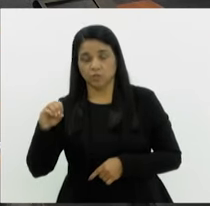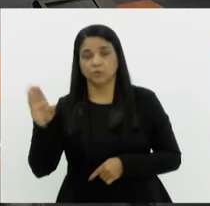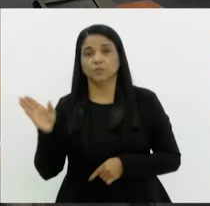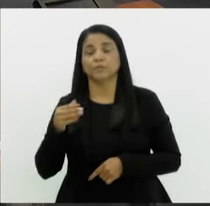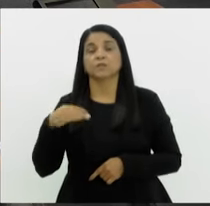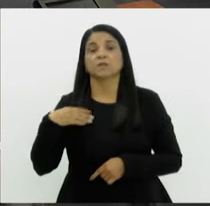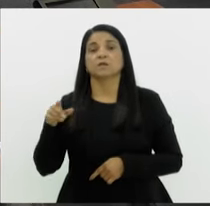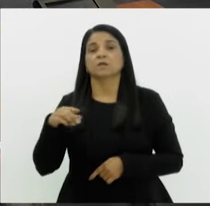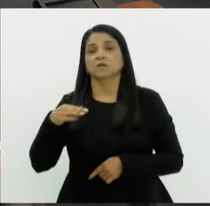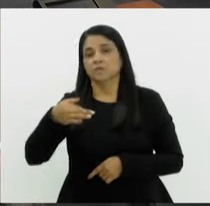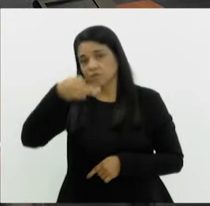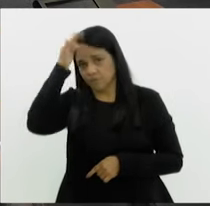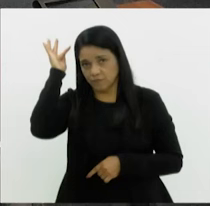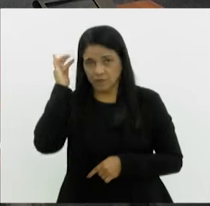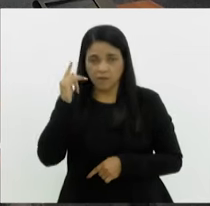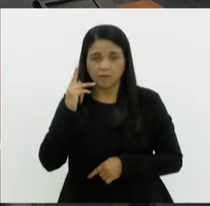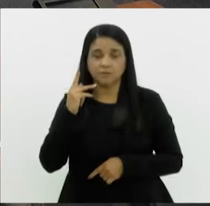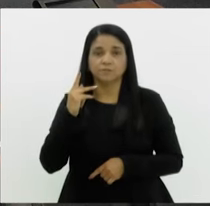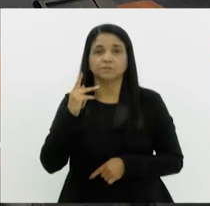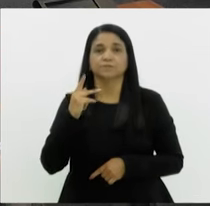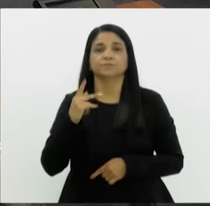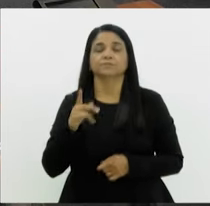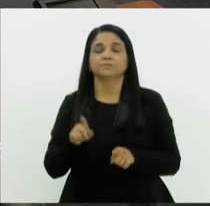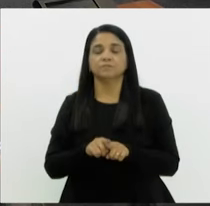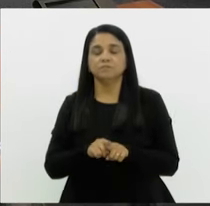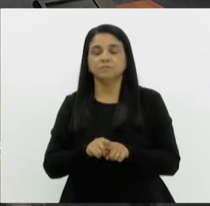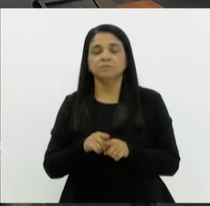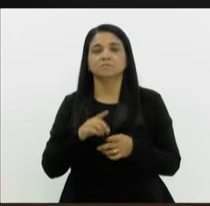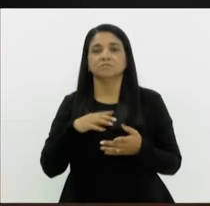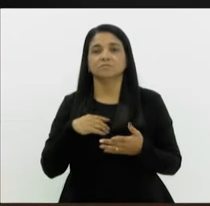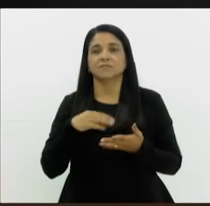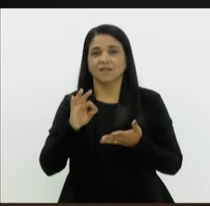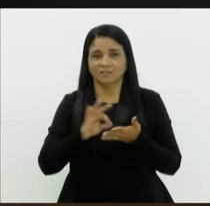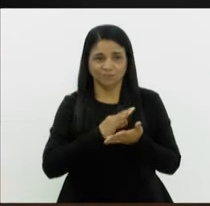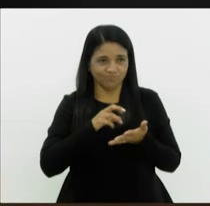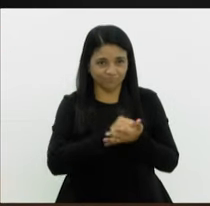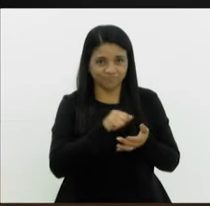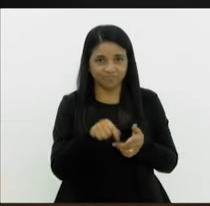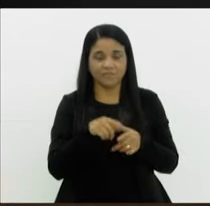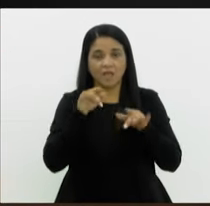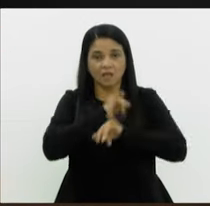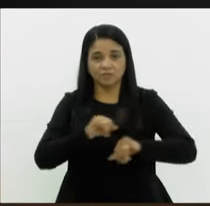Fred Pacheco também, está anotado. Anuncio, em